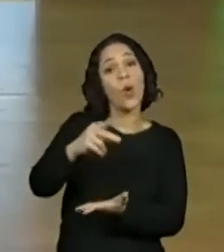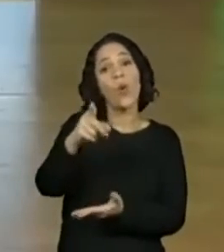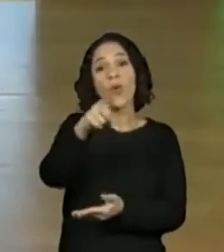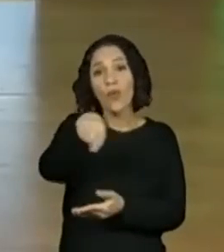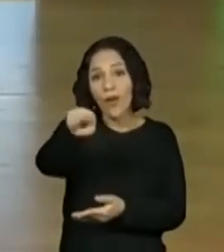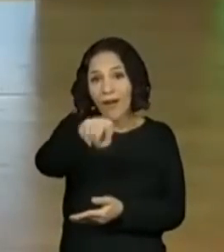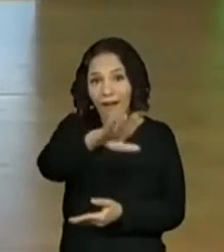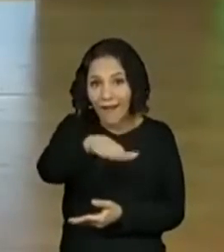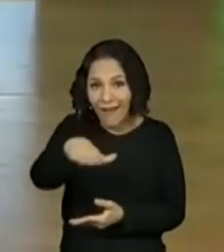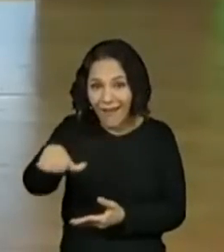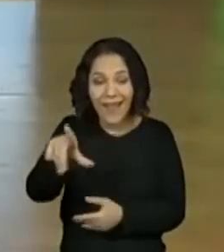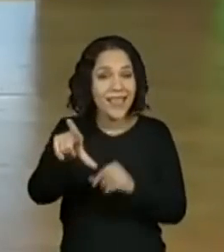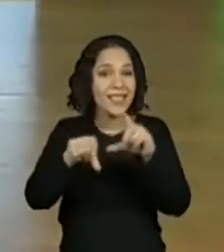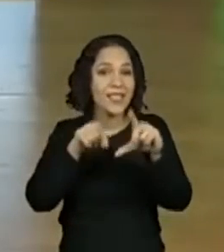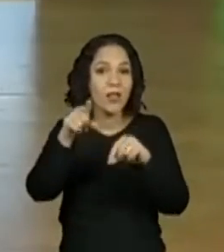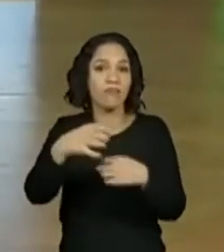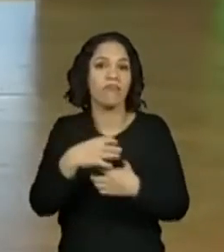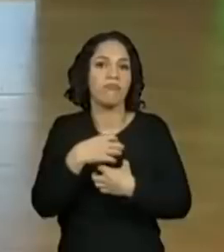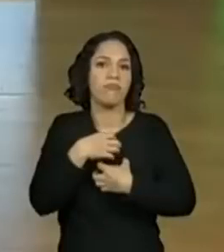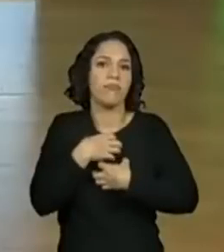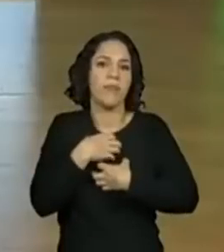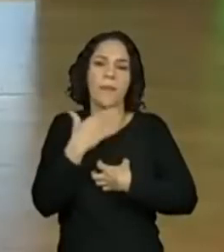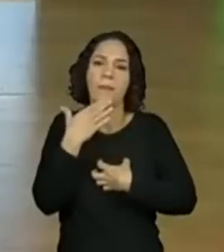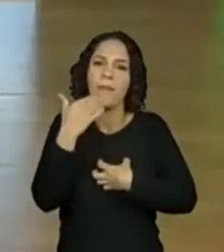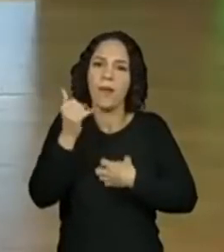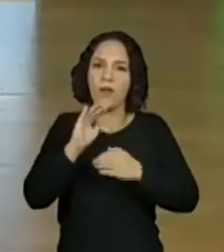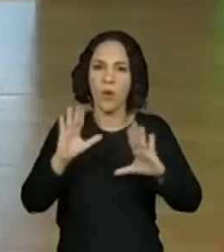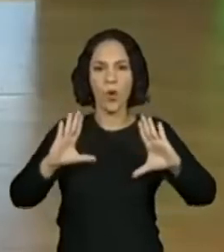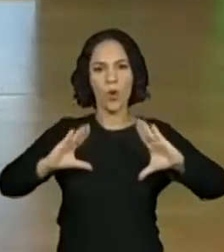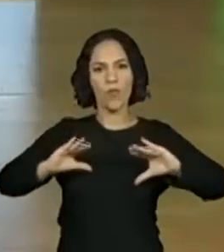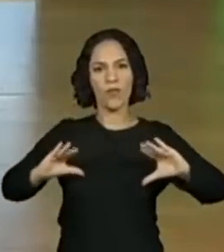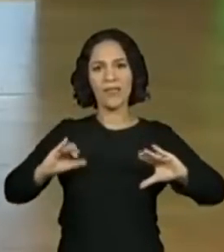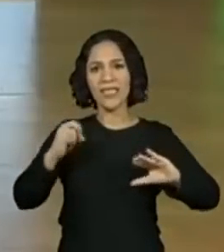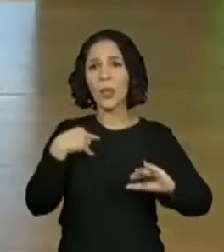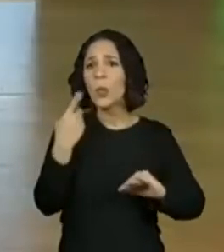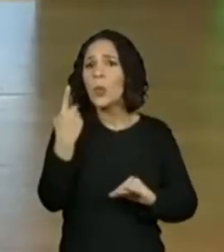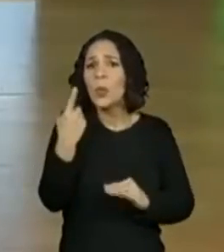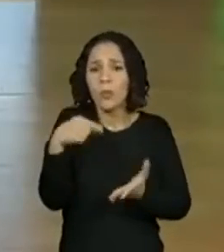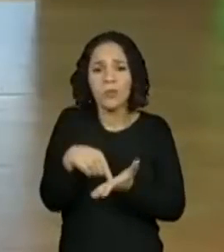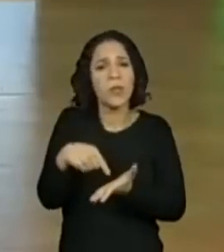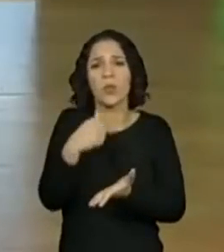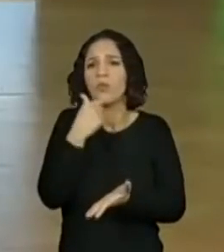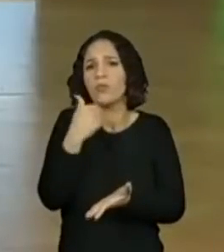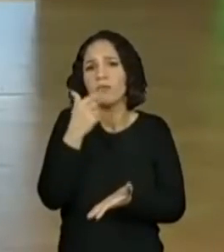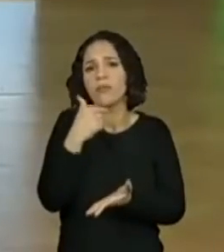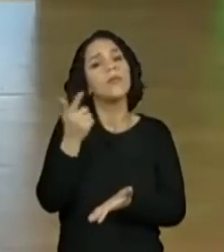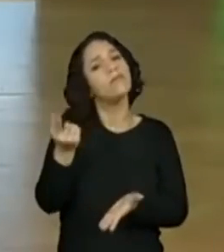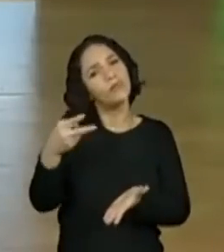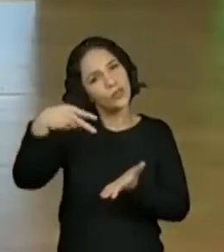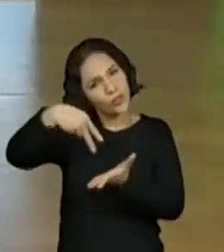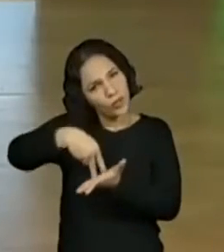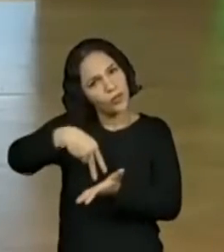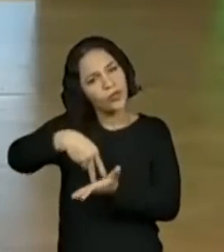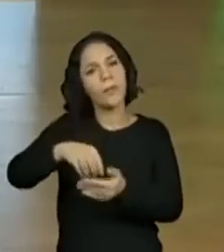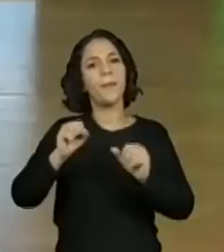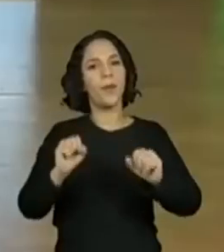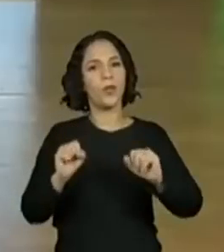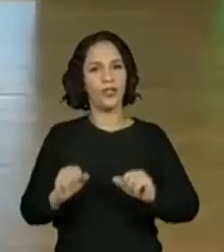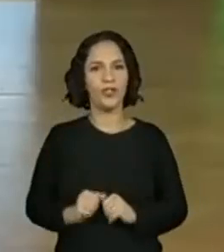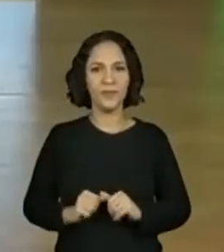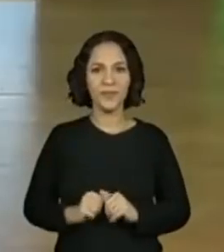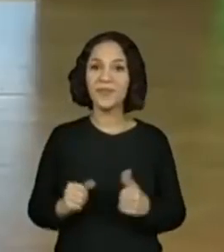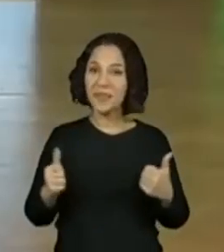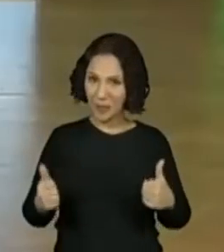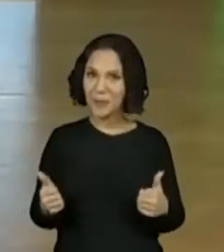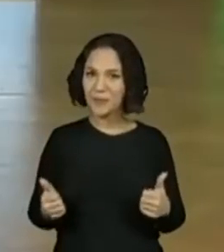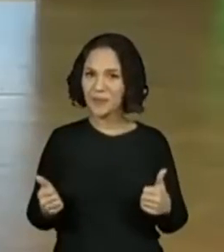de acordo com o que ela sente mais confortável de fazer. Também, se não consegue ir com um pezinho só, vai com os dois, dá pra ir mudando, é verdade.